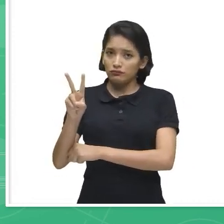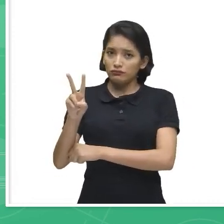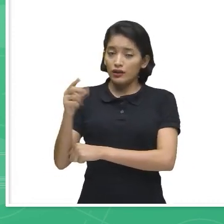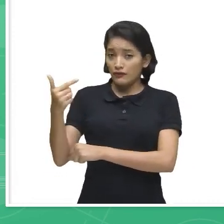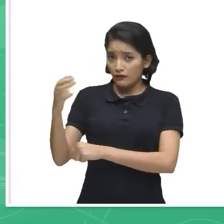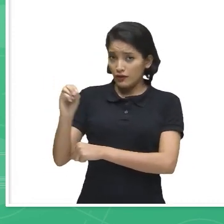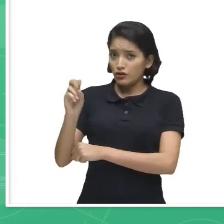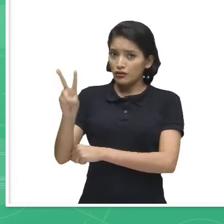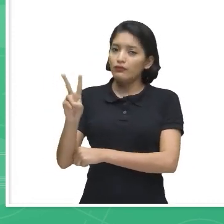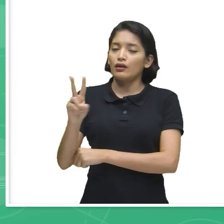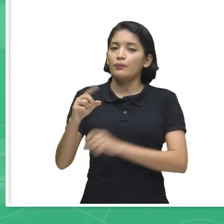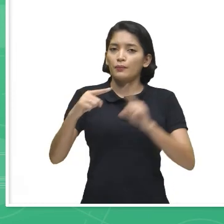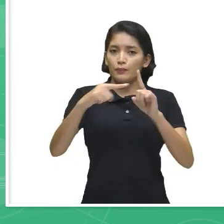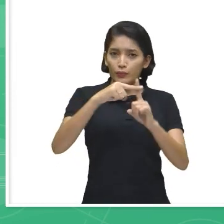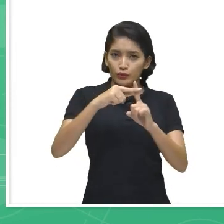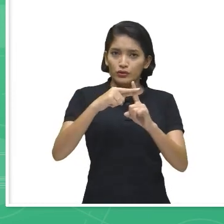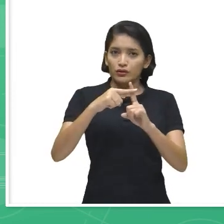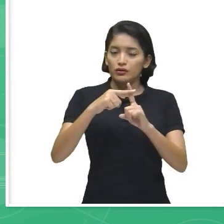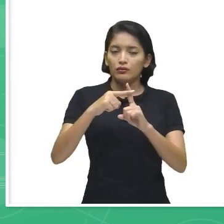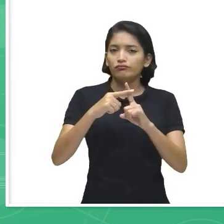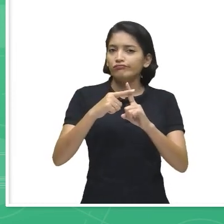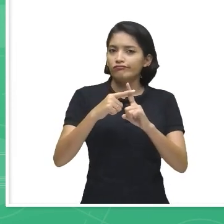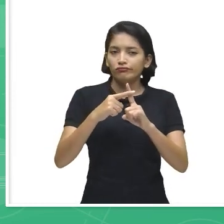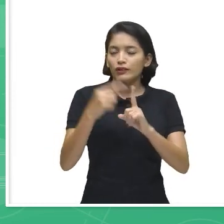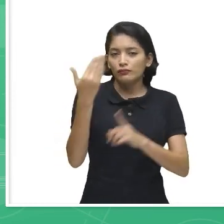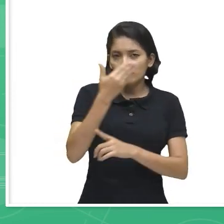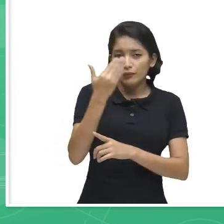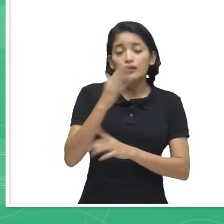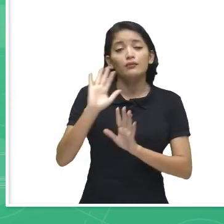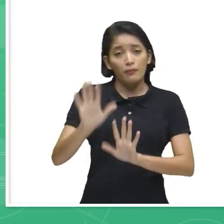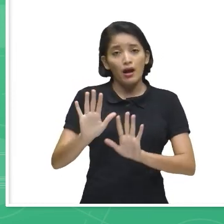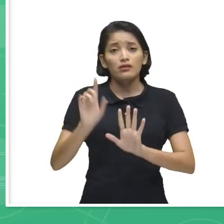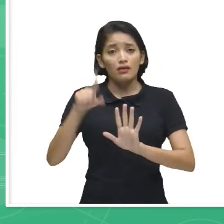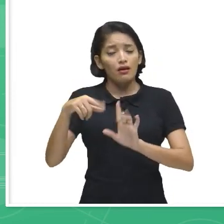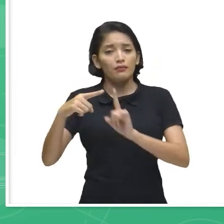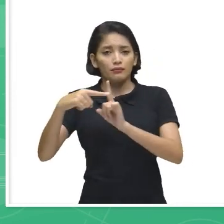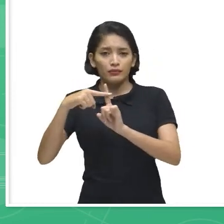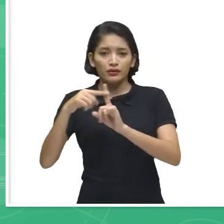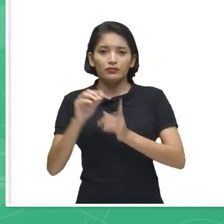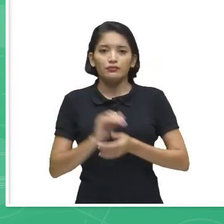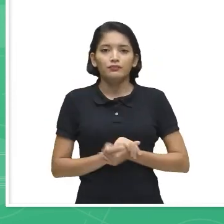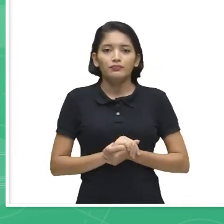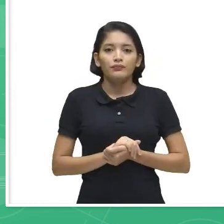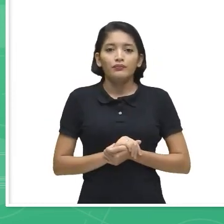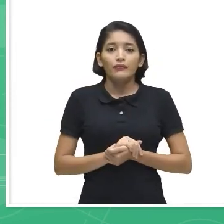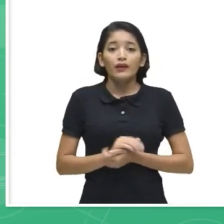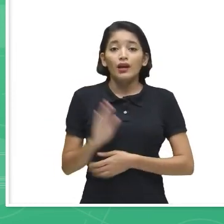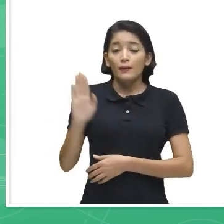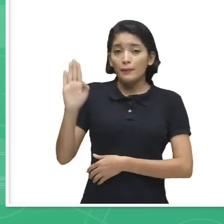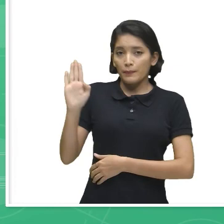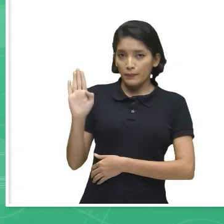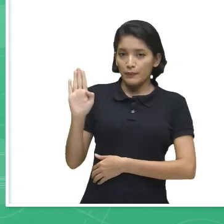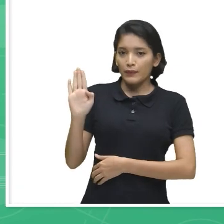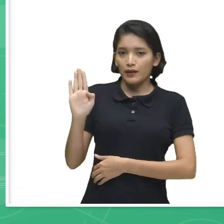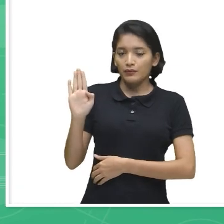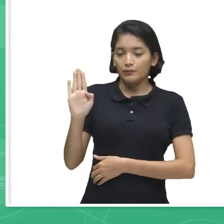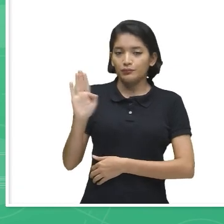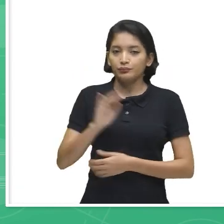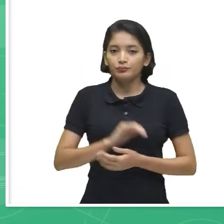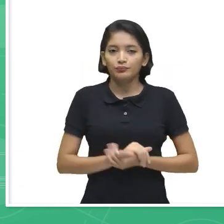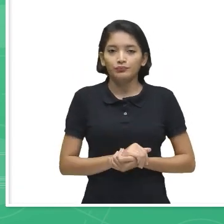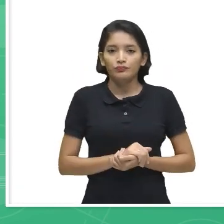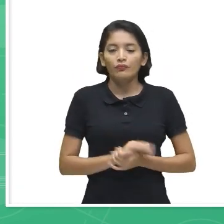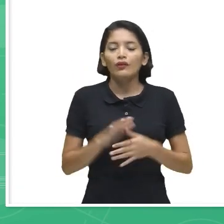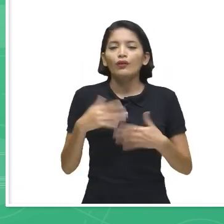positivo na frente, que o positivo não aparece, não é? No ponto B, olha, tá aqui, olha. Essa é a superfície B. Qual